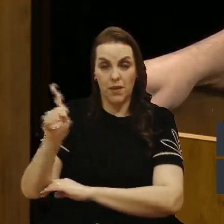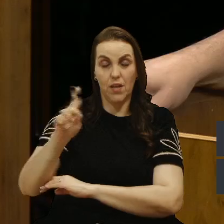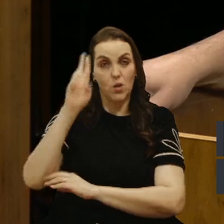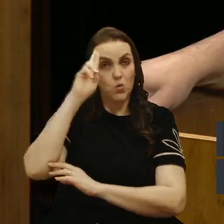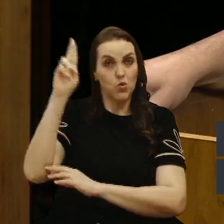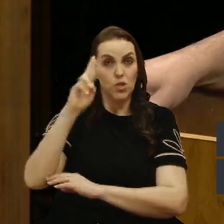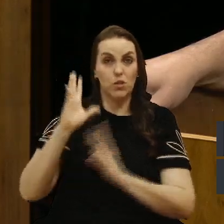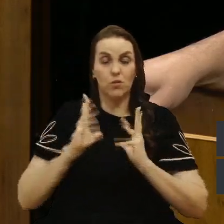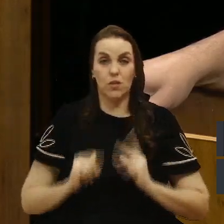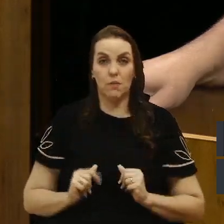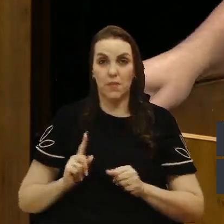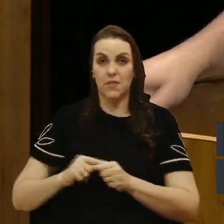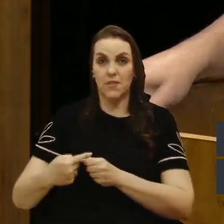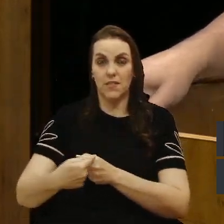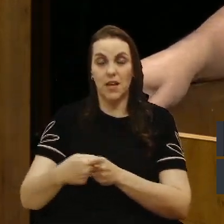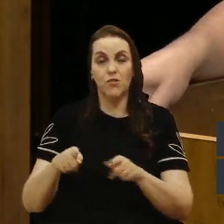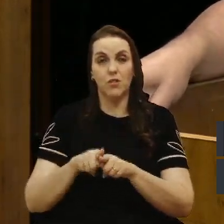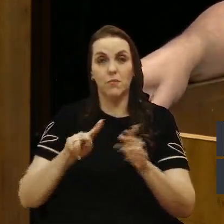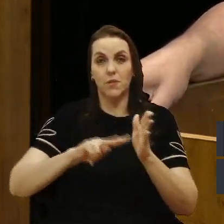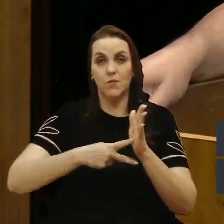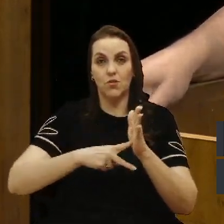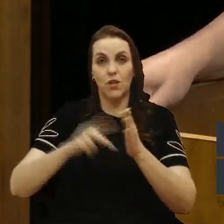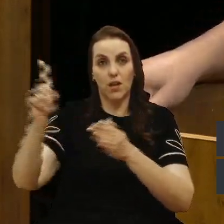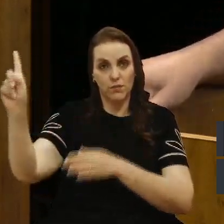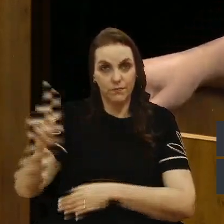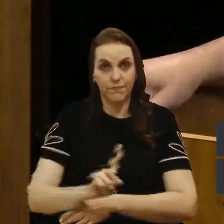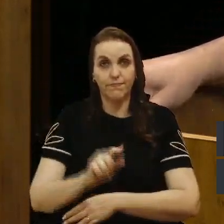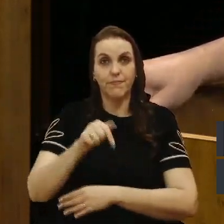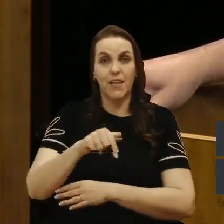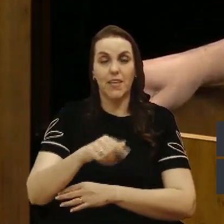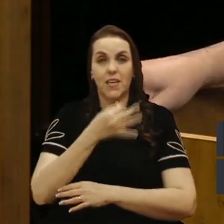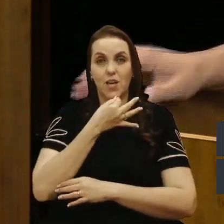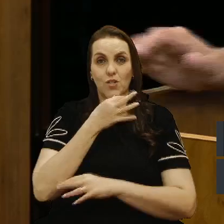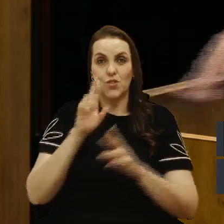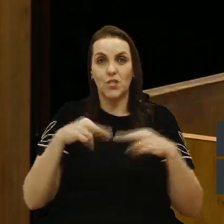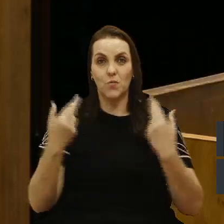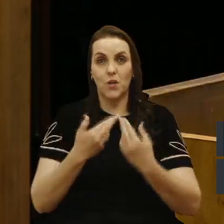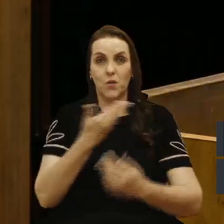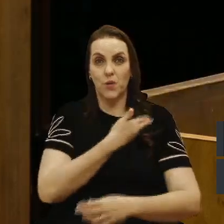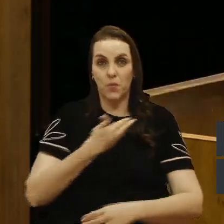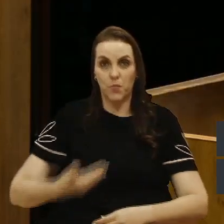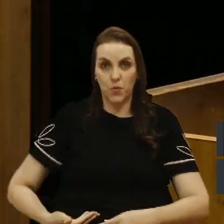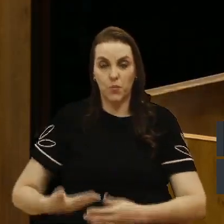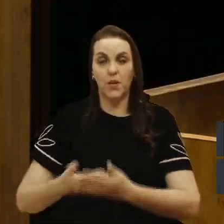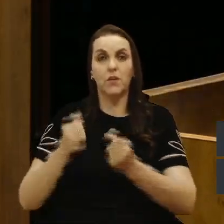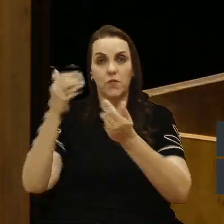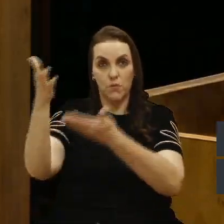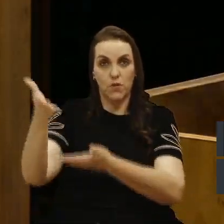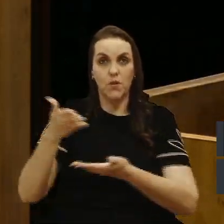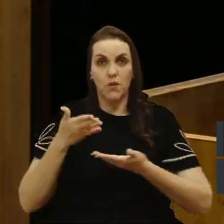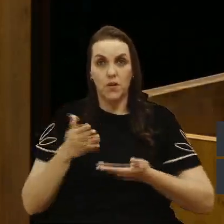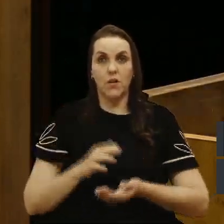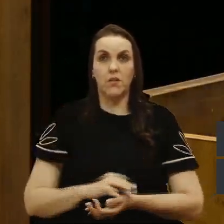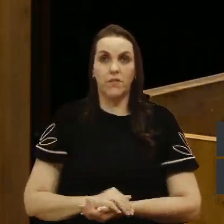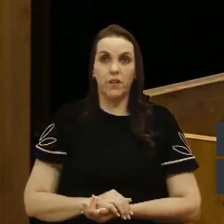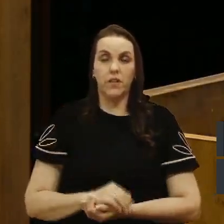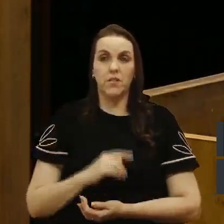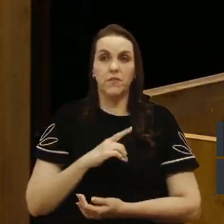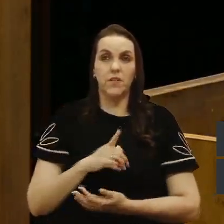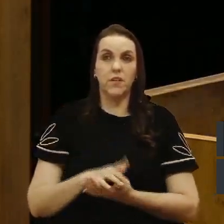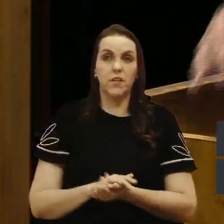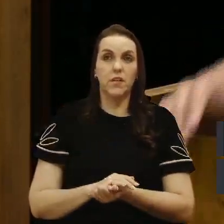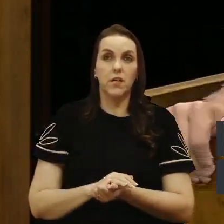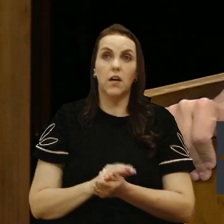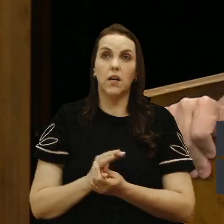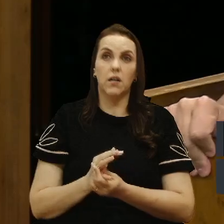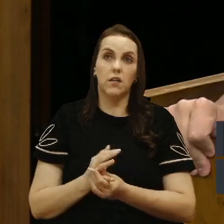limpeza urbana e o sindicato para Caxias para uma reunião pública que vamos convidar a todos e a todas, prefeito Adiló,